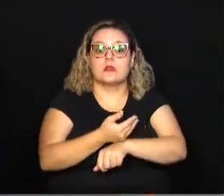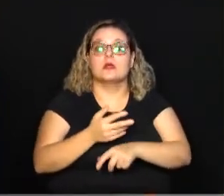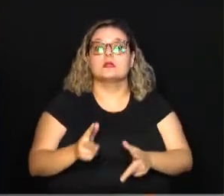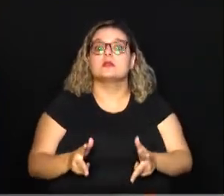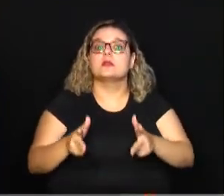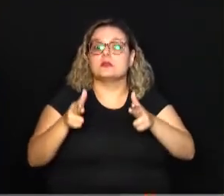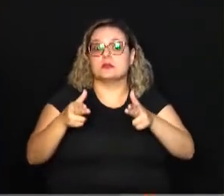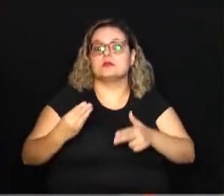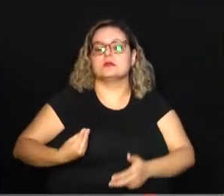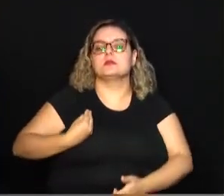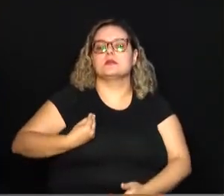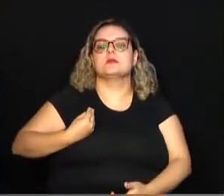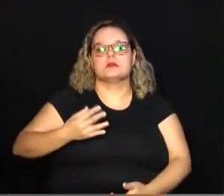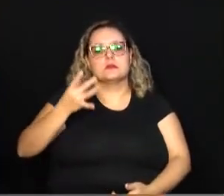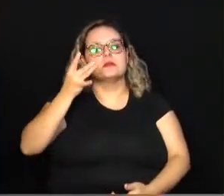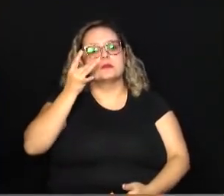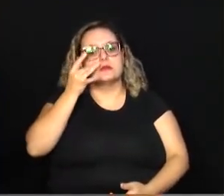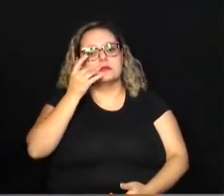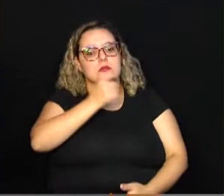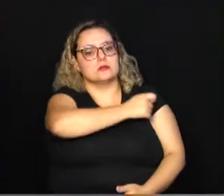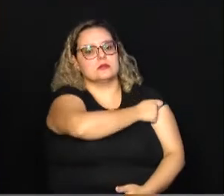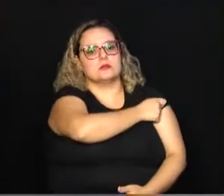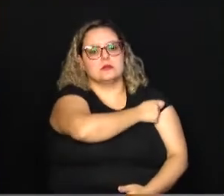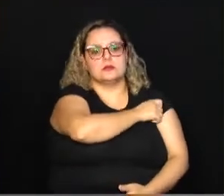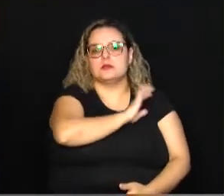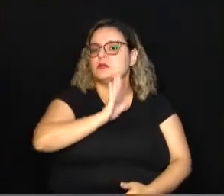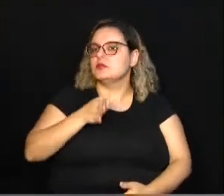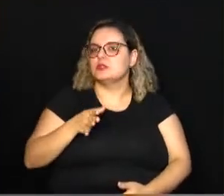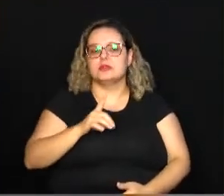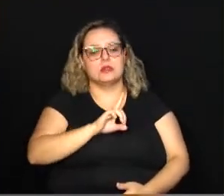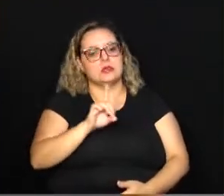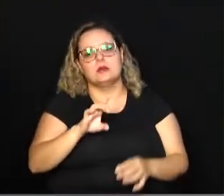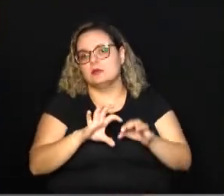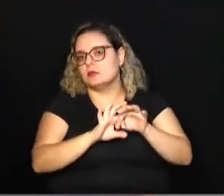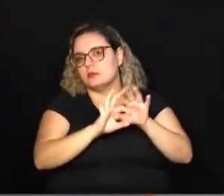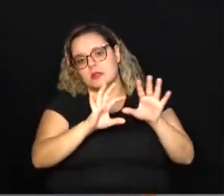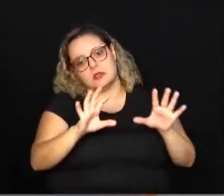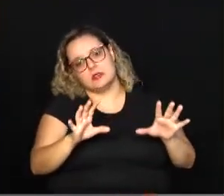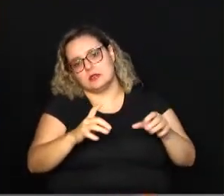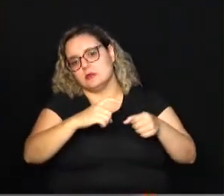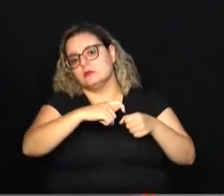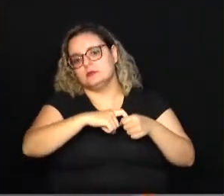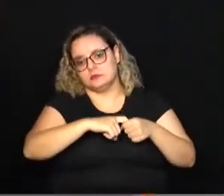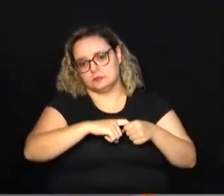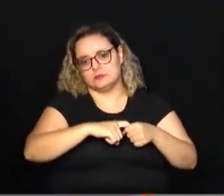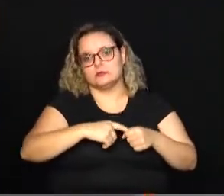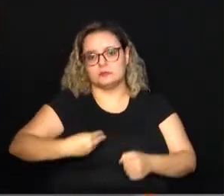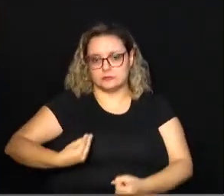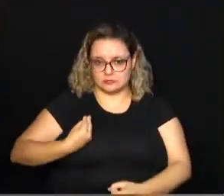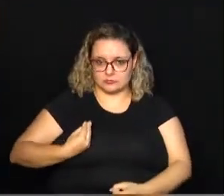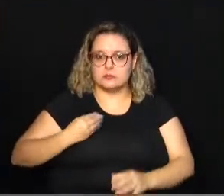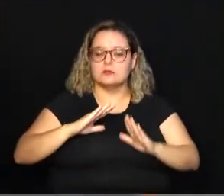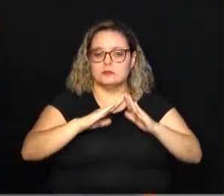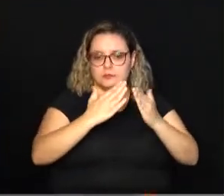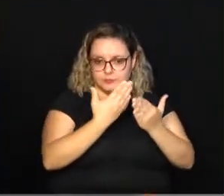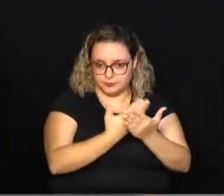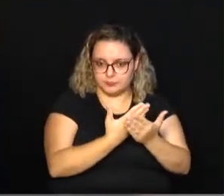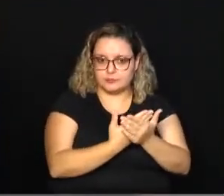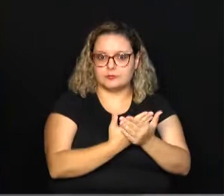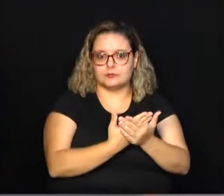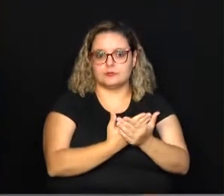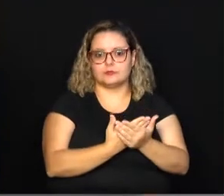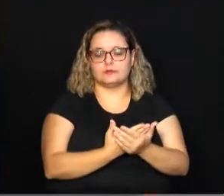aulas presenciais, eu já não tinha permitido mais que ela voltasse ao convívio escolar por conta também desse